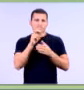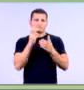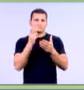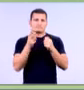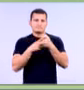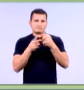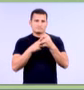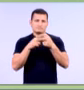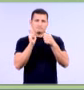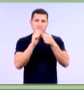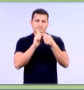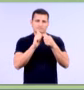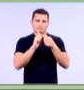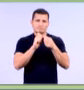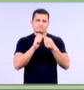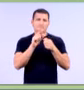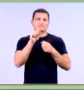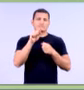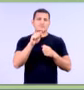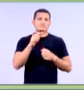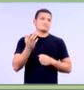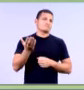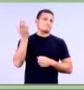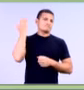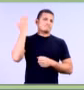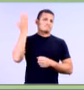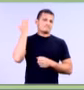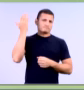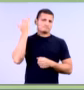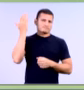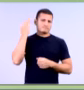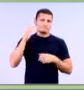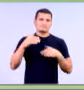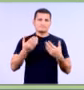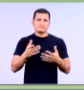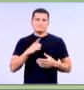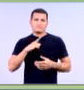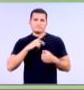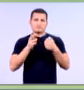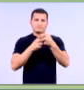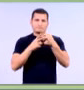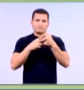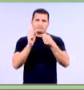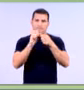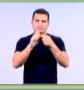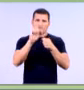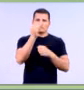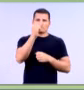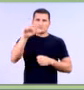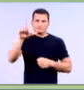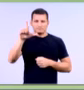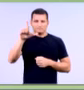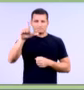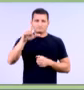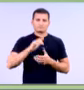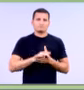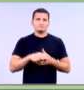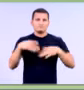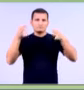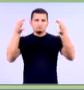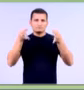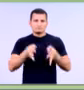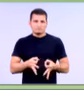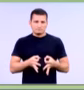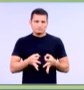indicando o tempo que passou, tempo que transcorreu. Então, a gente tem aqui o verbo fazer no singular. Com